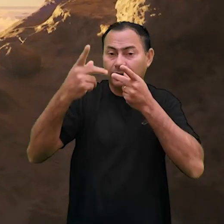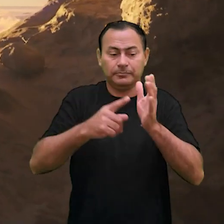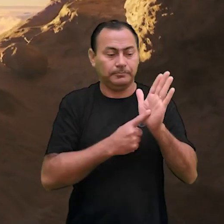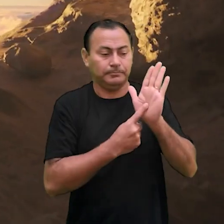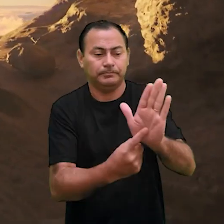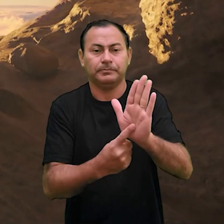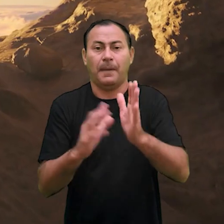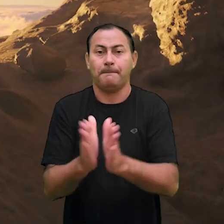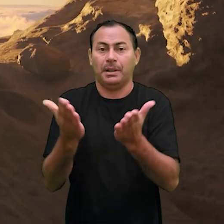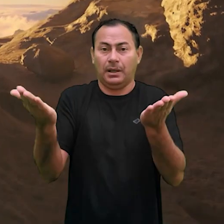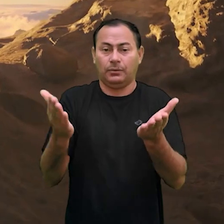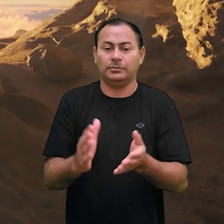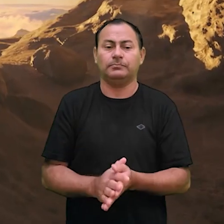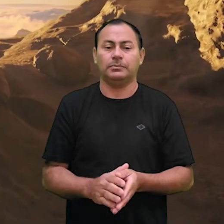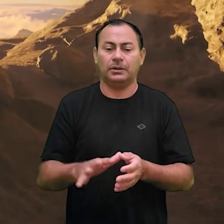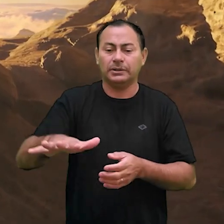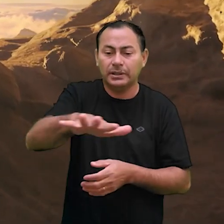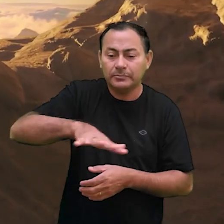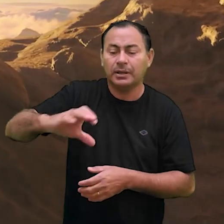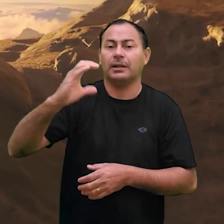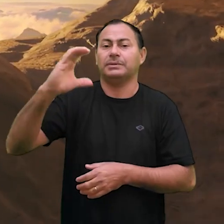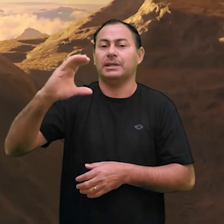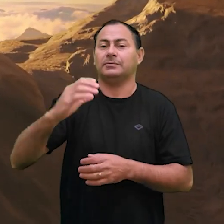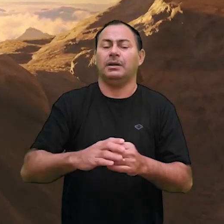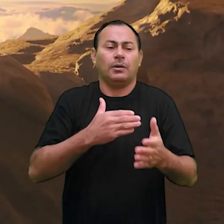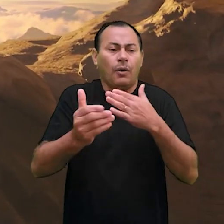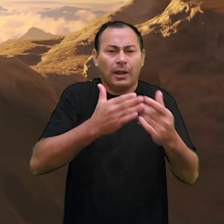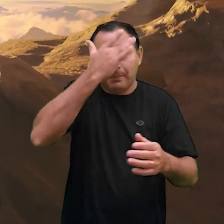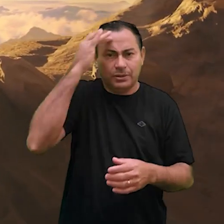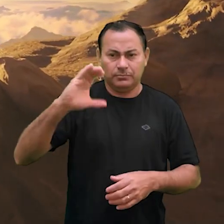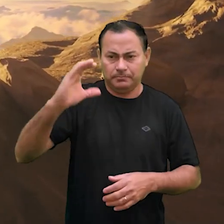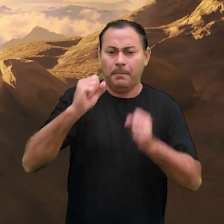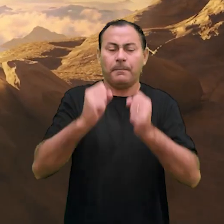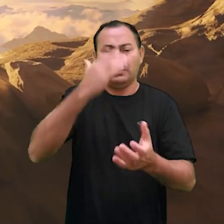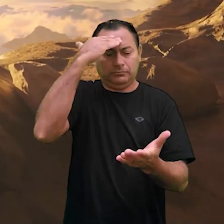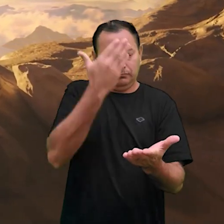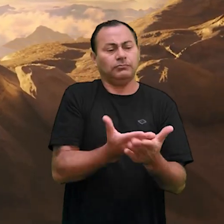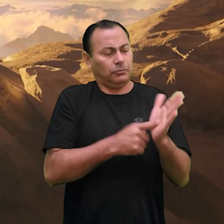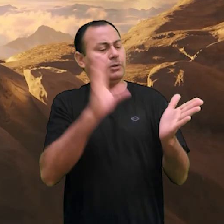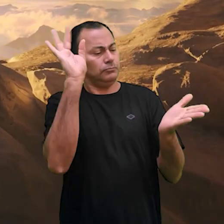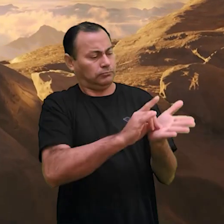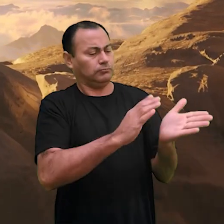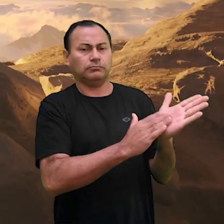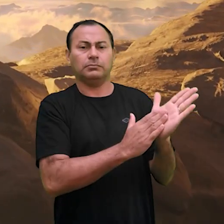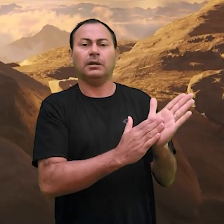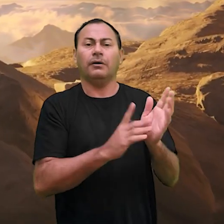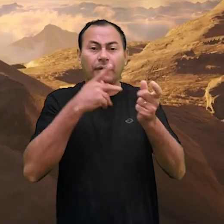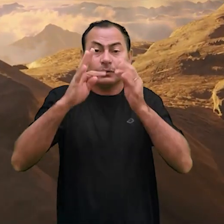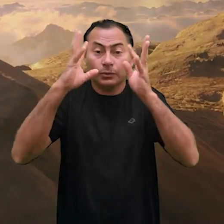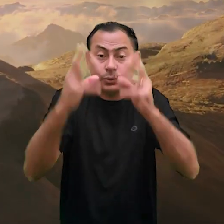mencionamos o sobrenatural, a revelação e o milagroso, não estamos no campo da ciência. Qualquer cientista pode lhe confirmar